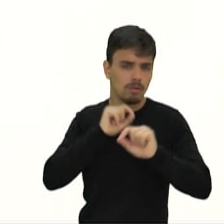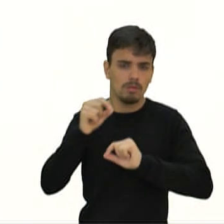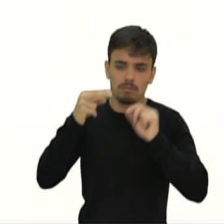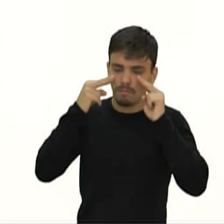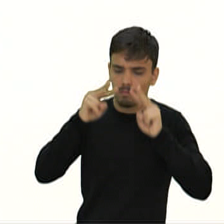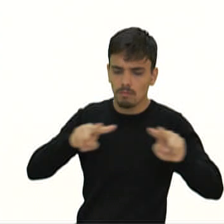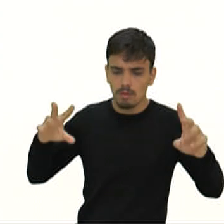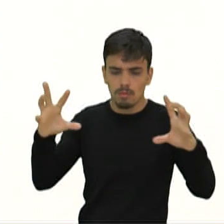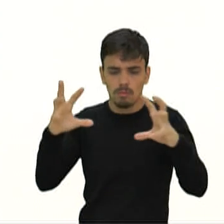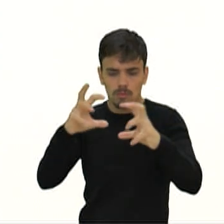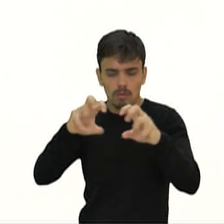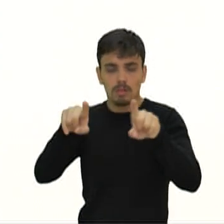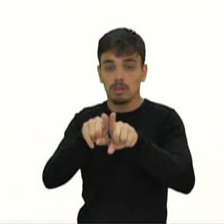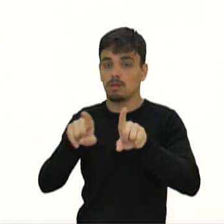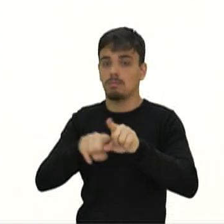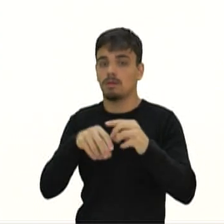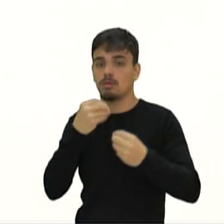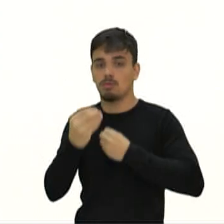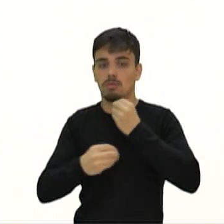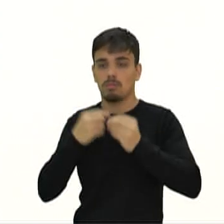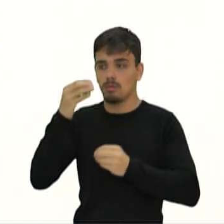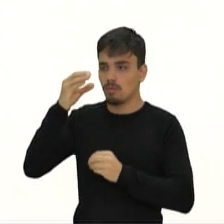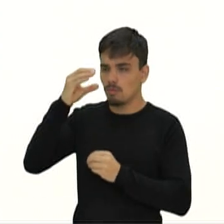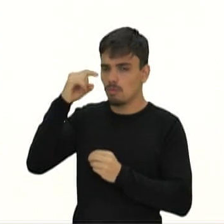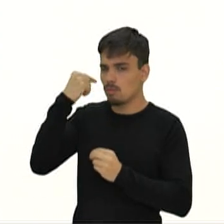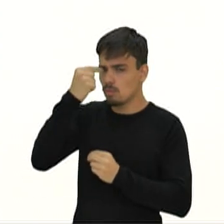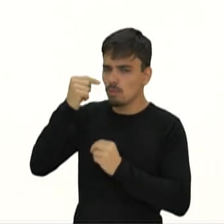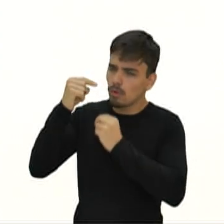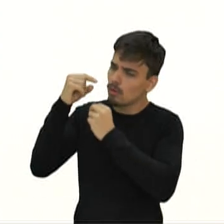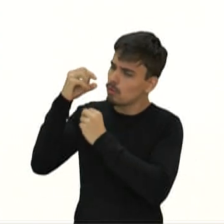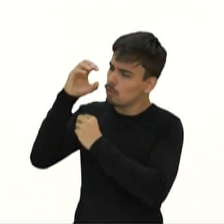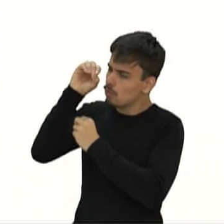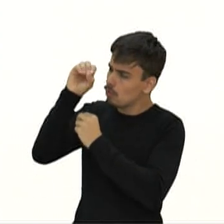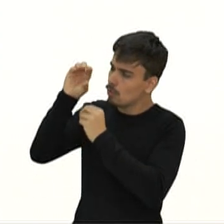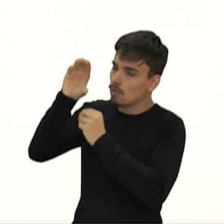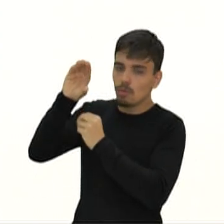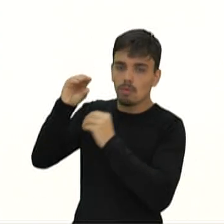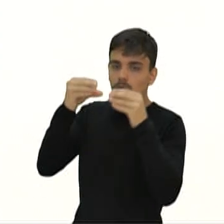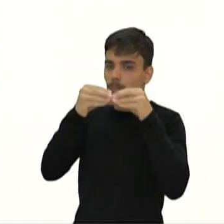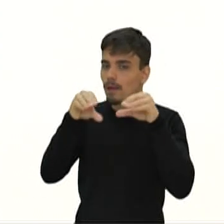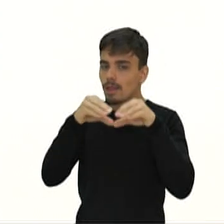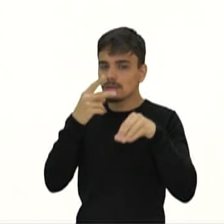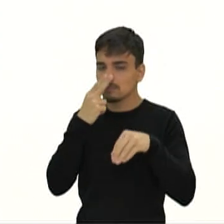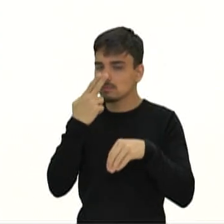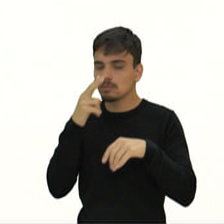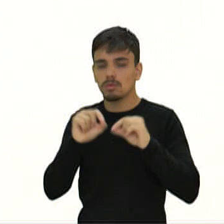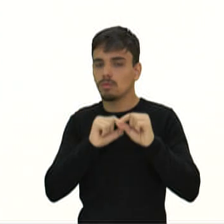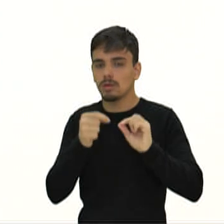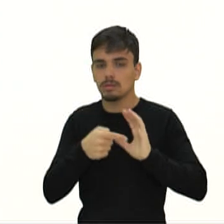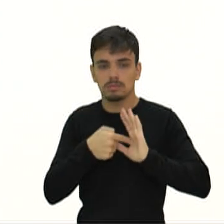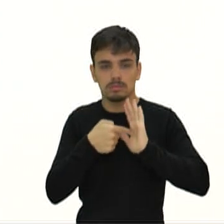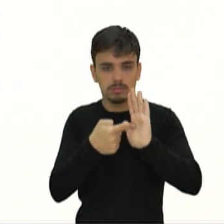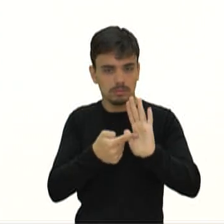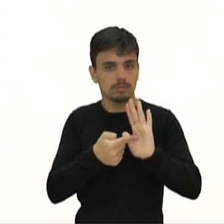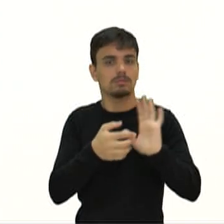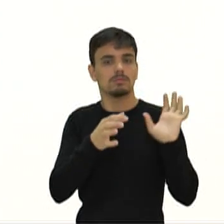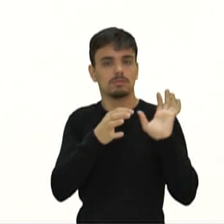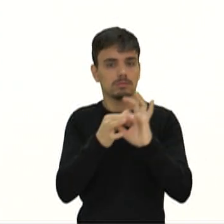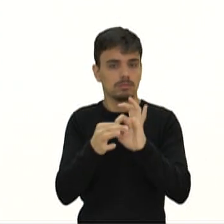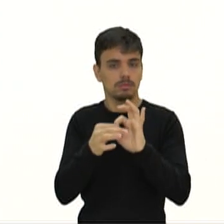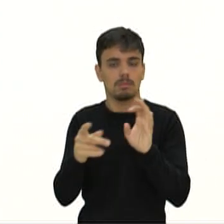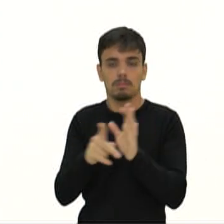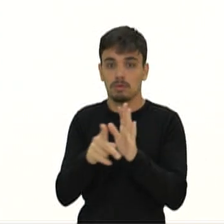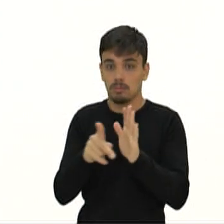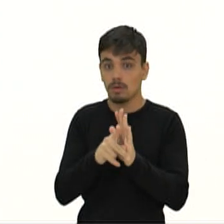visão turva e o formato ocular conforme a imagem. Então, destaque muito esse conceito da imagem, esse